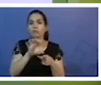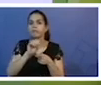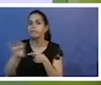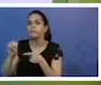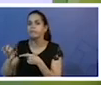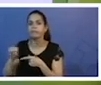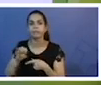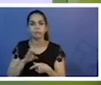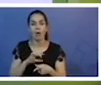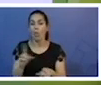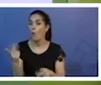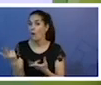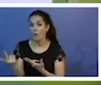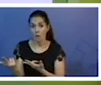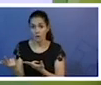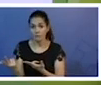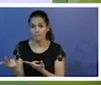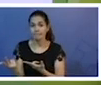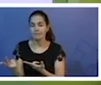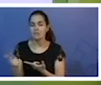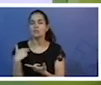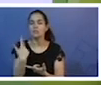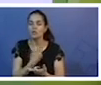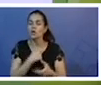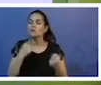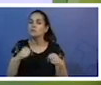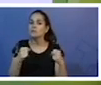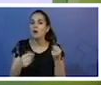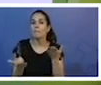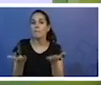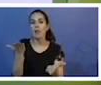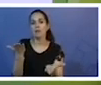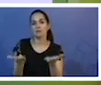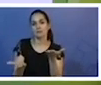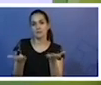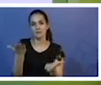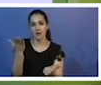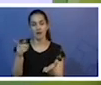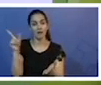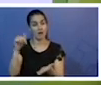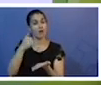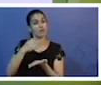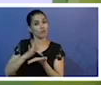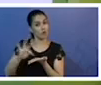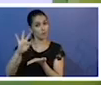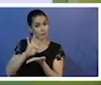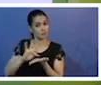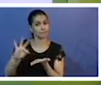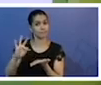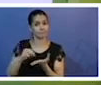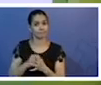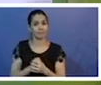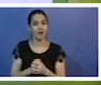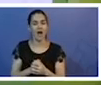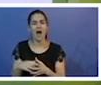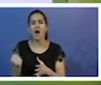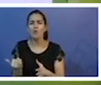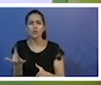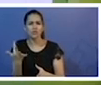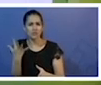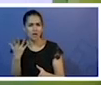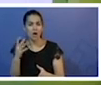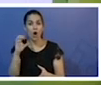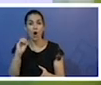OH liberado não são iguais, a gente tem que fazer o balanceamento dessa fórmula. Então, a quantidade de